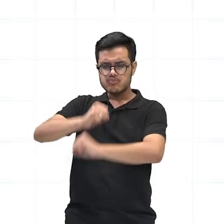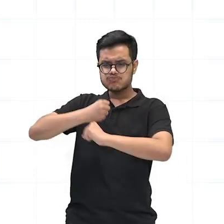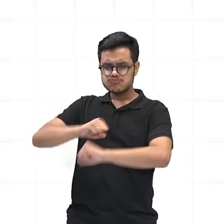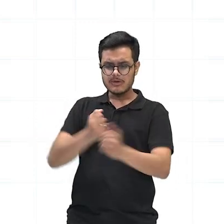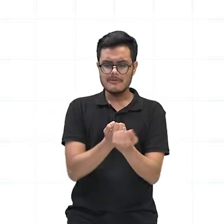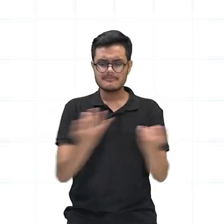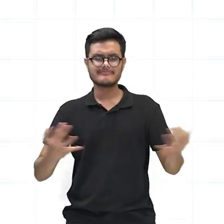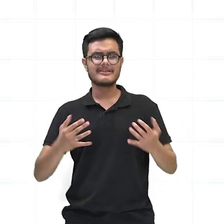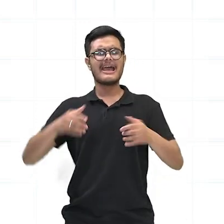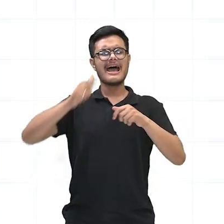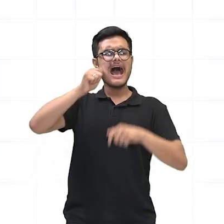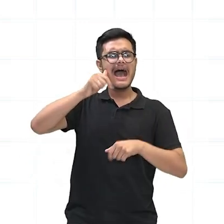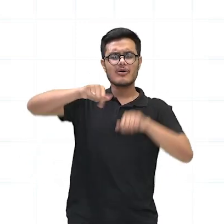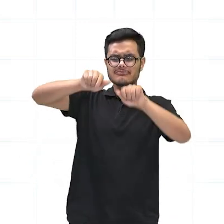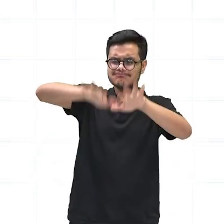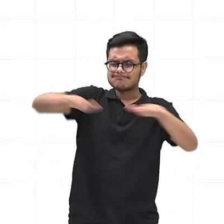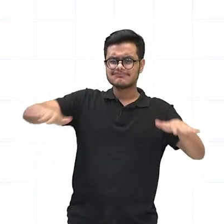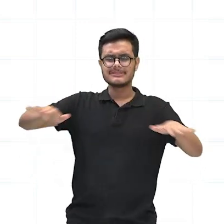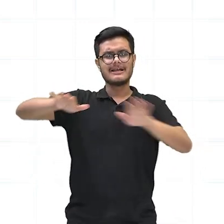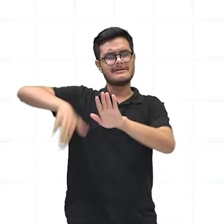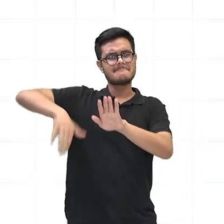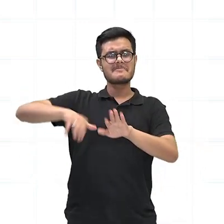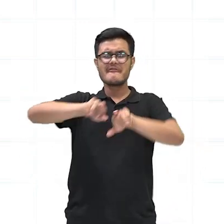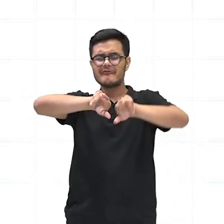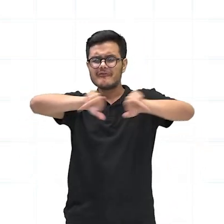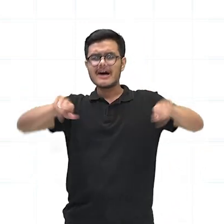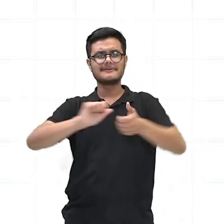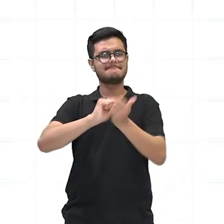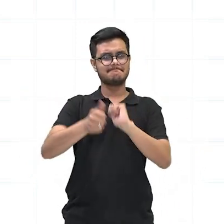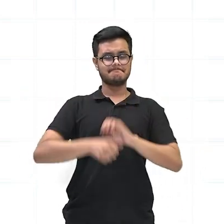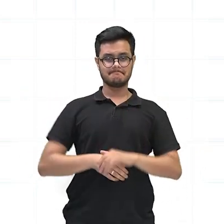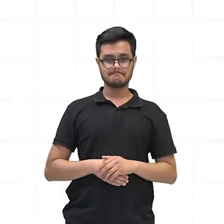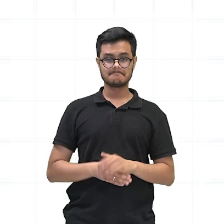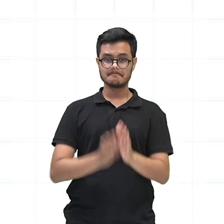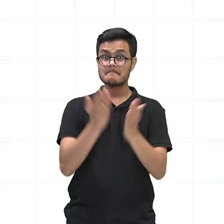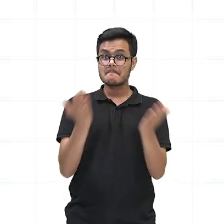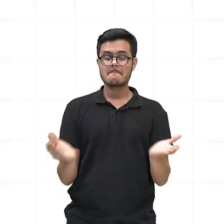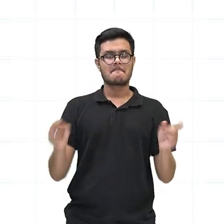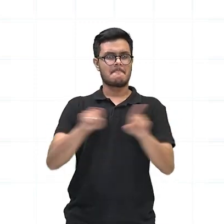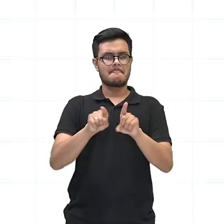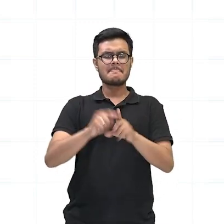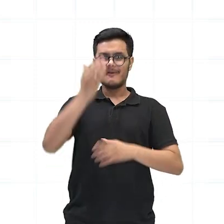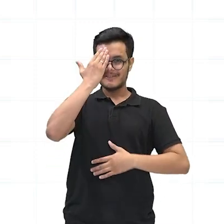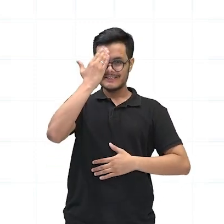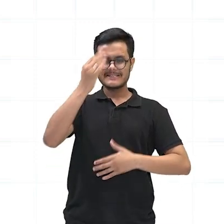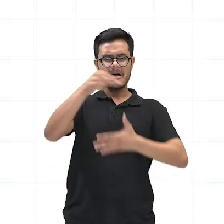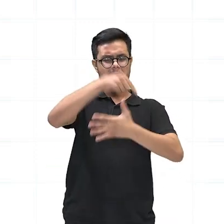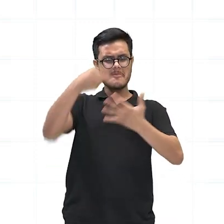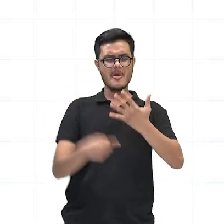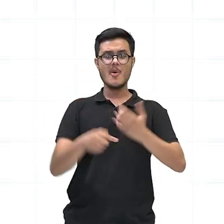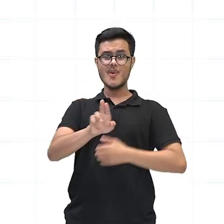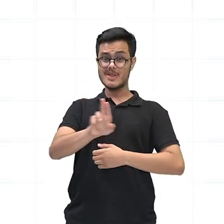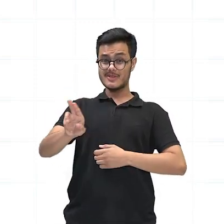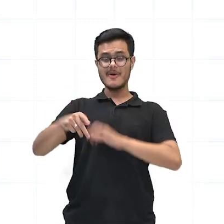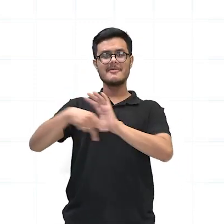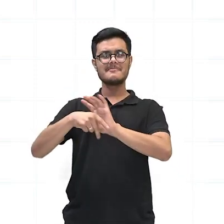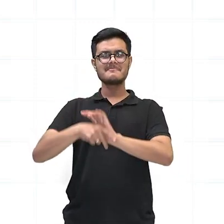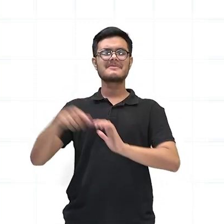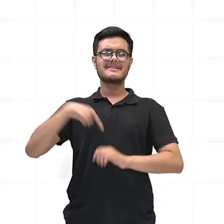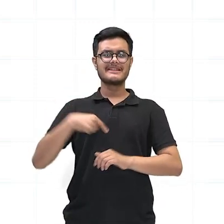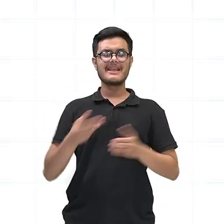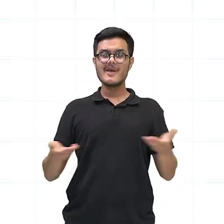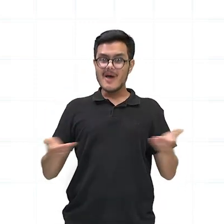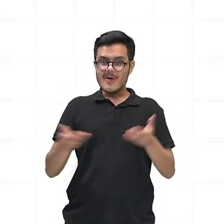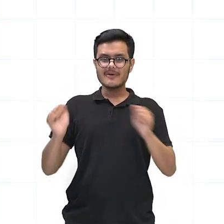polo aquático, rugby, entre outros. Então, vocês já identificaram aí que o nosso esporte